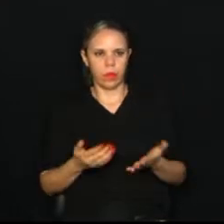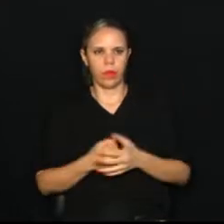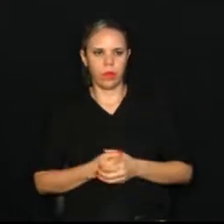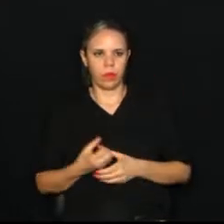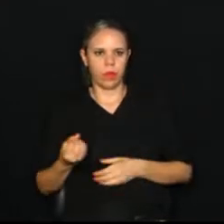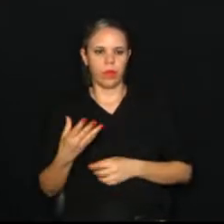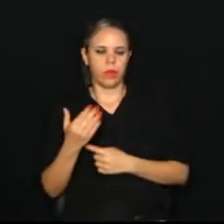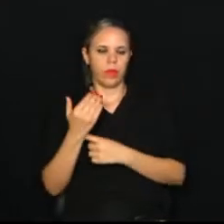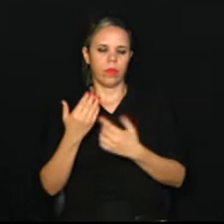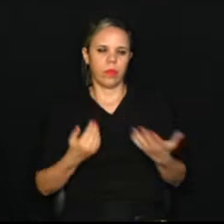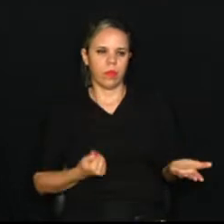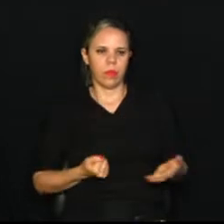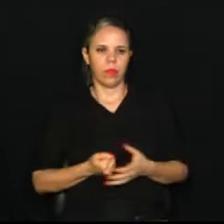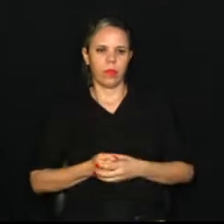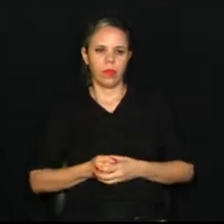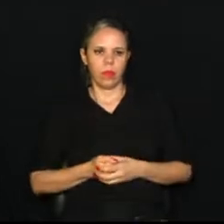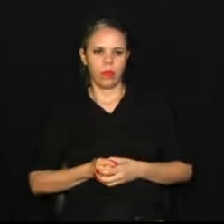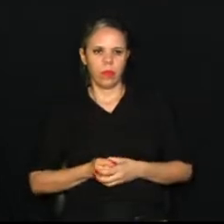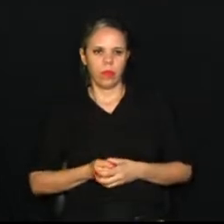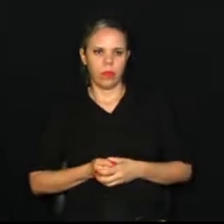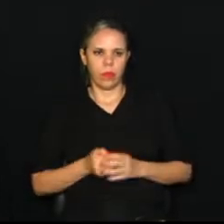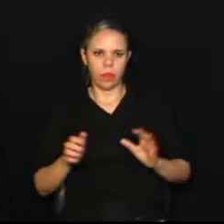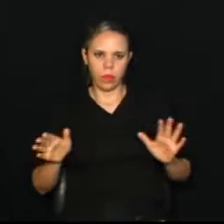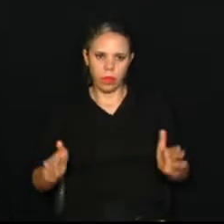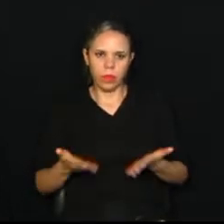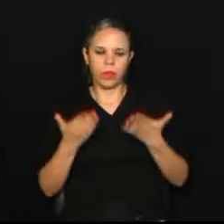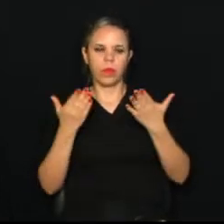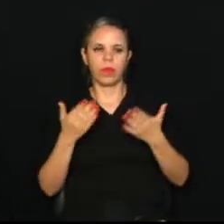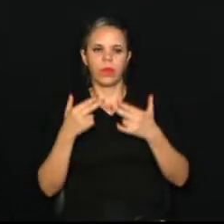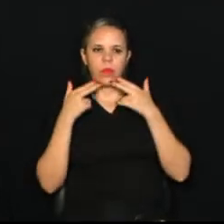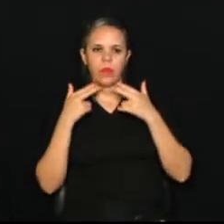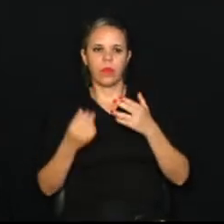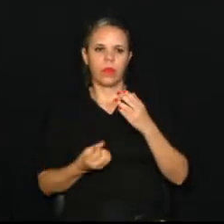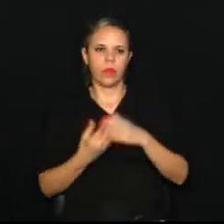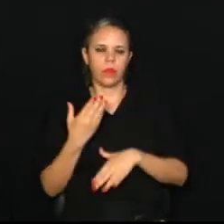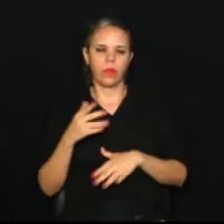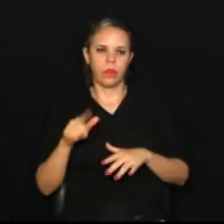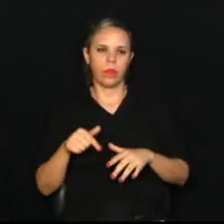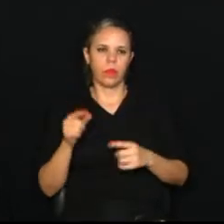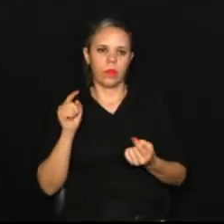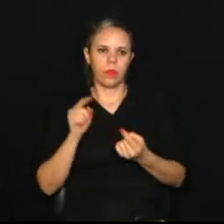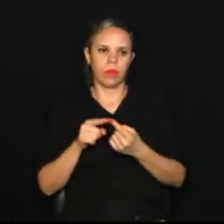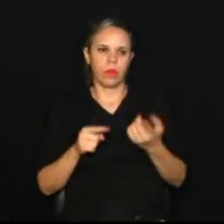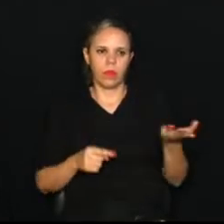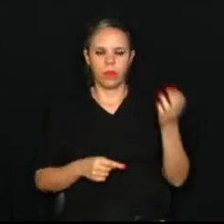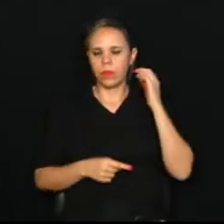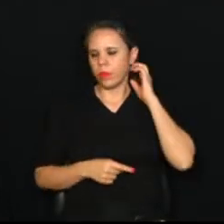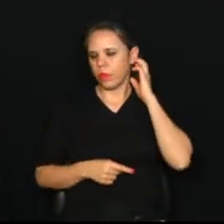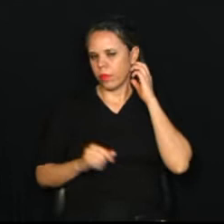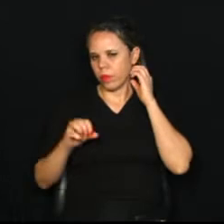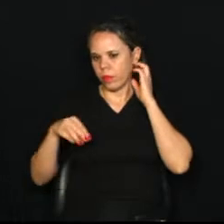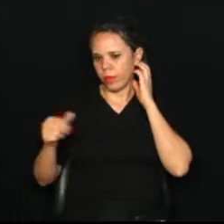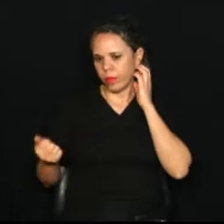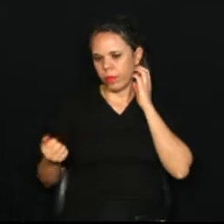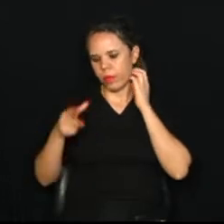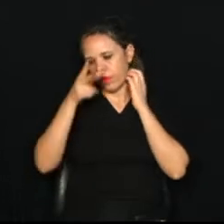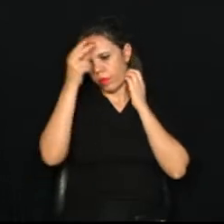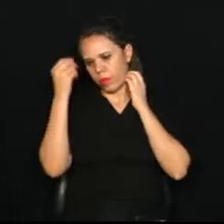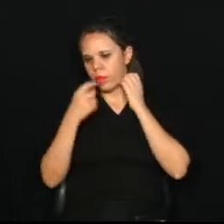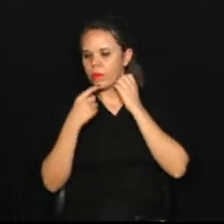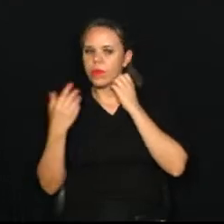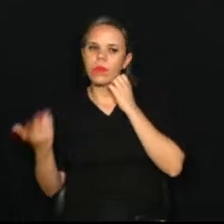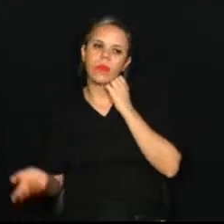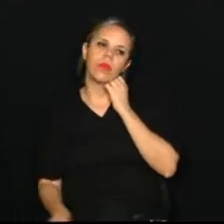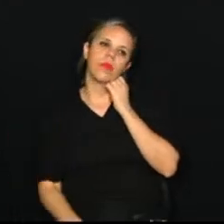novas tecnologias, promovendo a inovação, que é o grande objetivo da IMA e da Prefeitura de